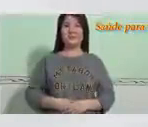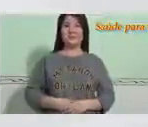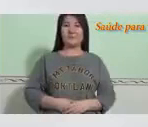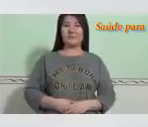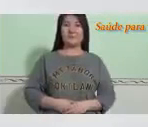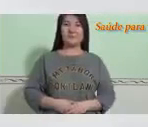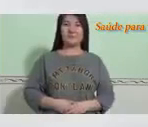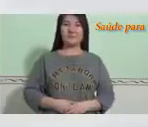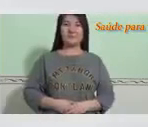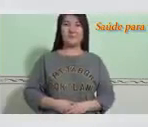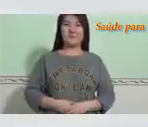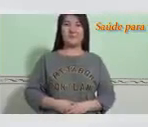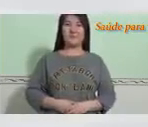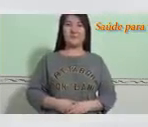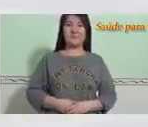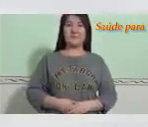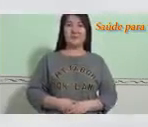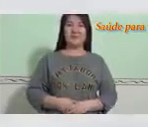Assim, vírgula,